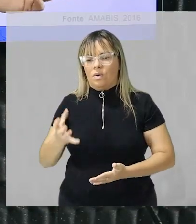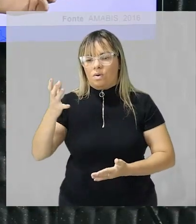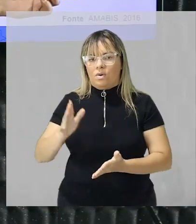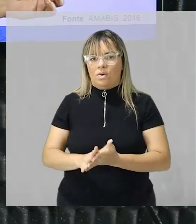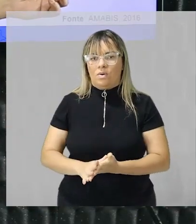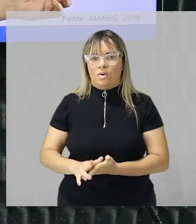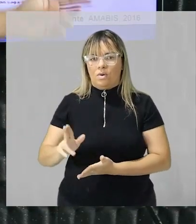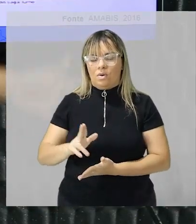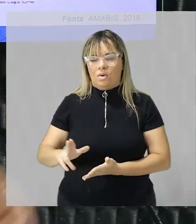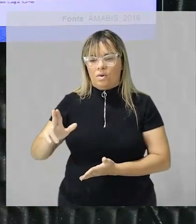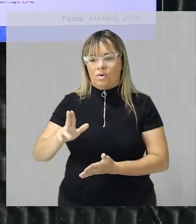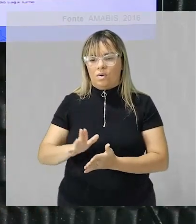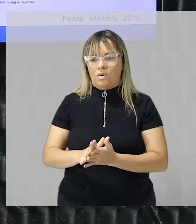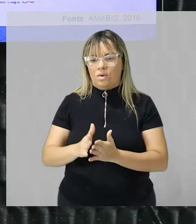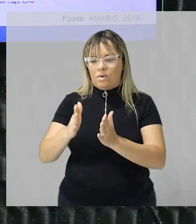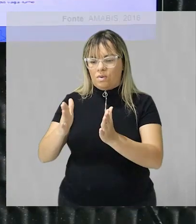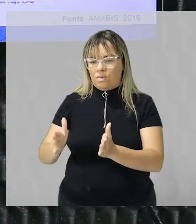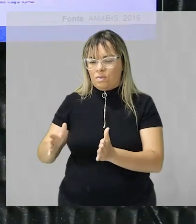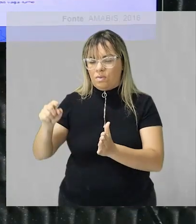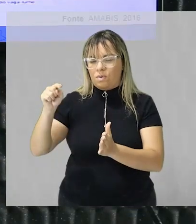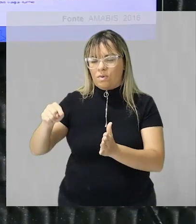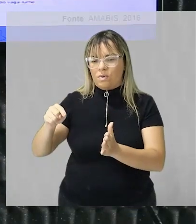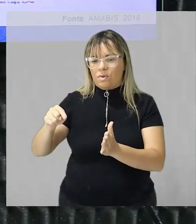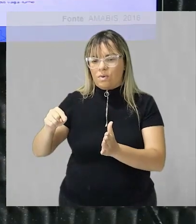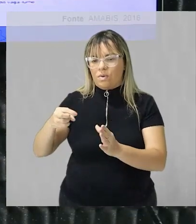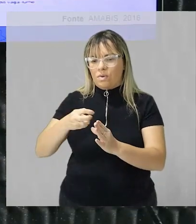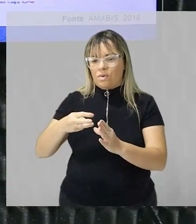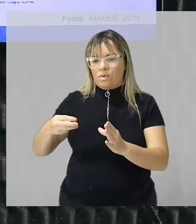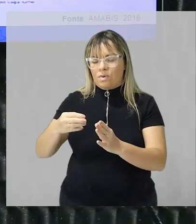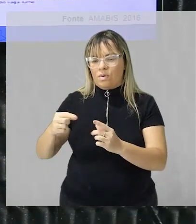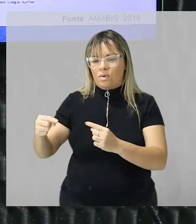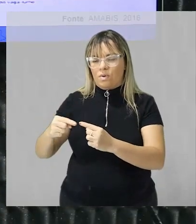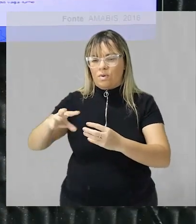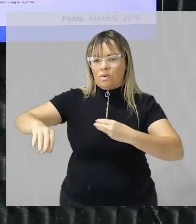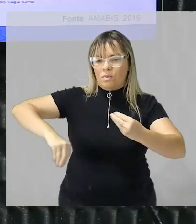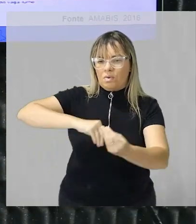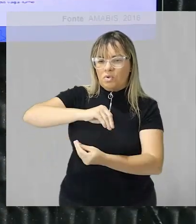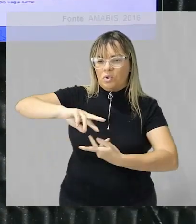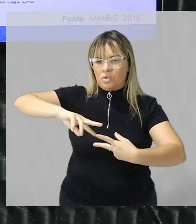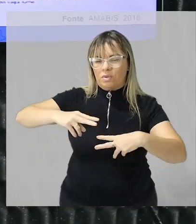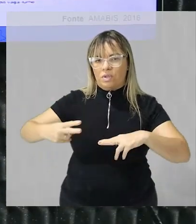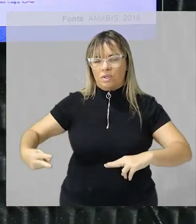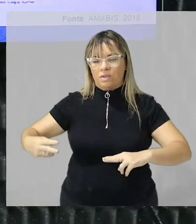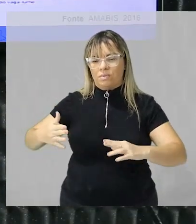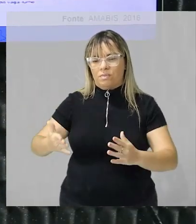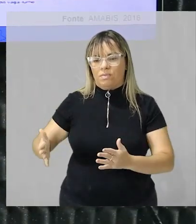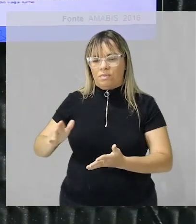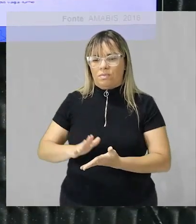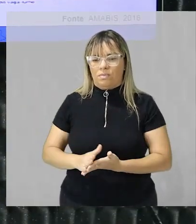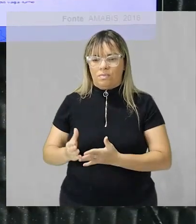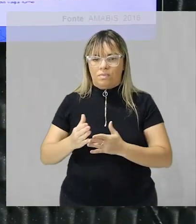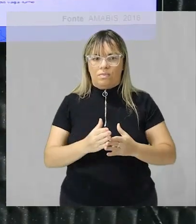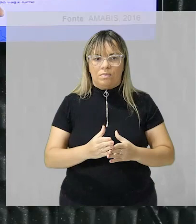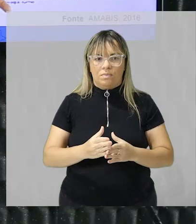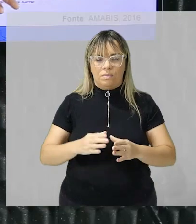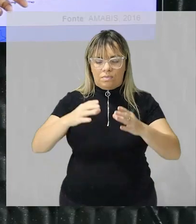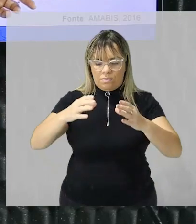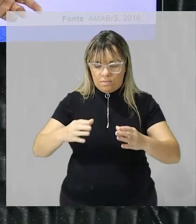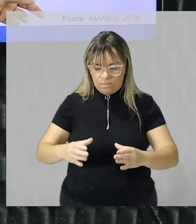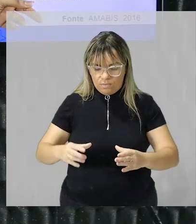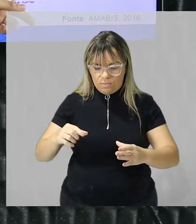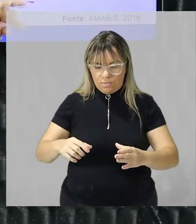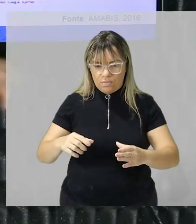Pegaram essa célula vegetal, que contém esse gene recombinante, né, essa mistura de material genético, e eles colocaram em um meio de